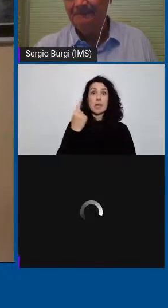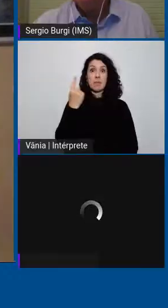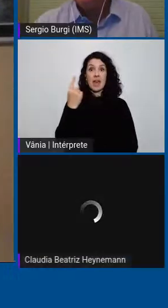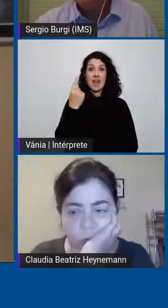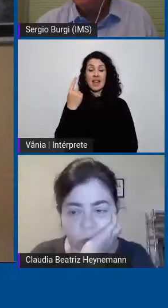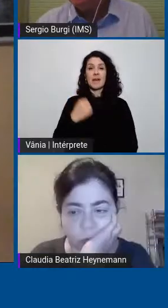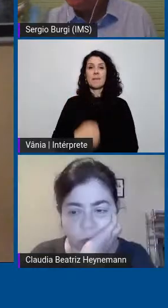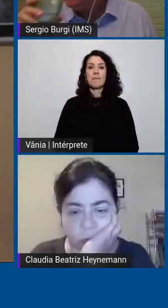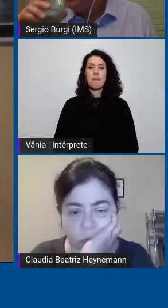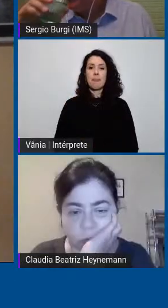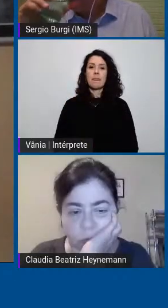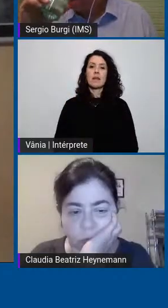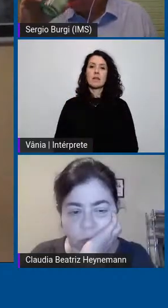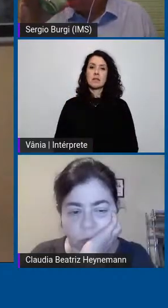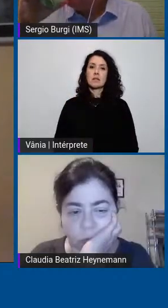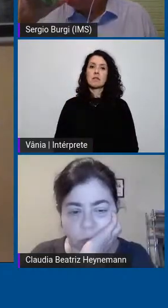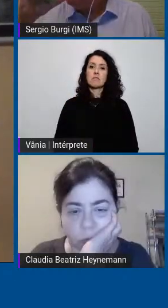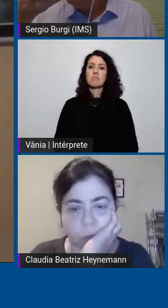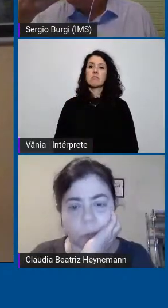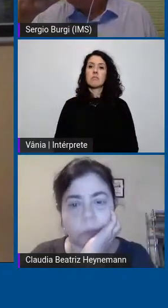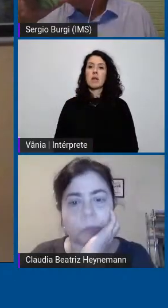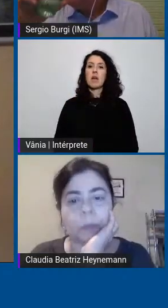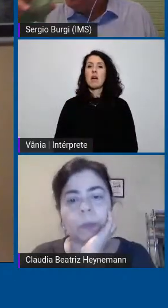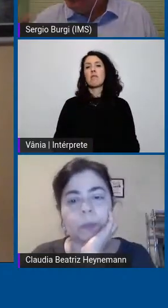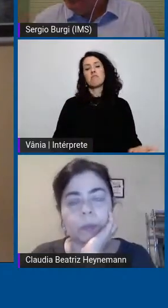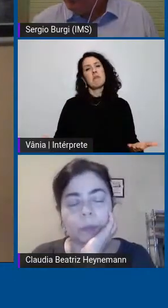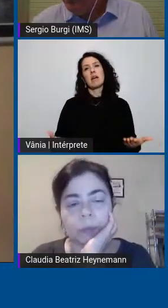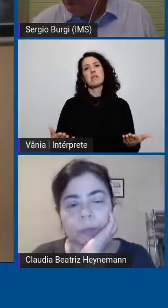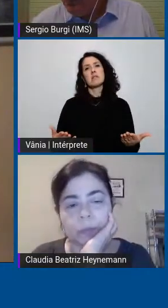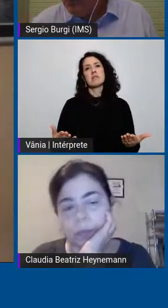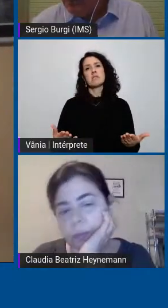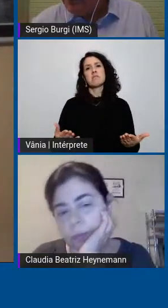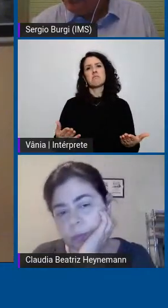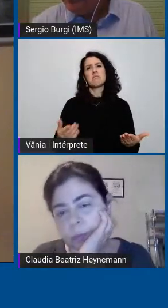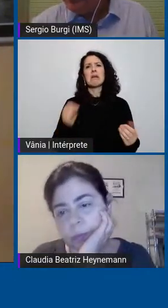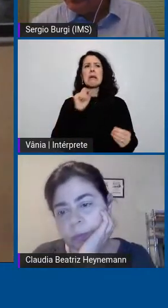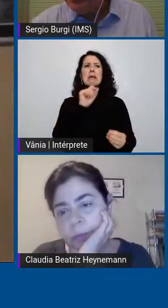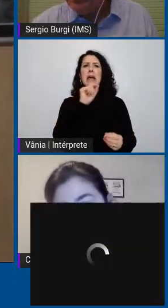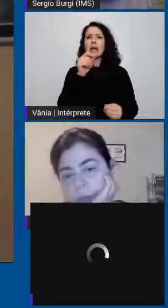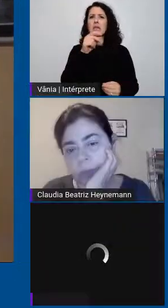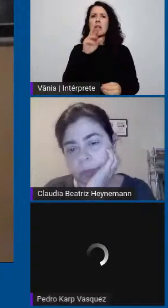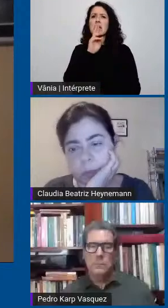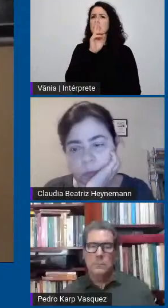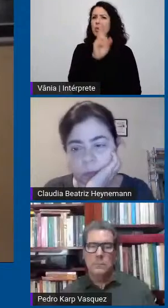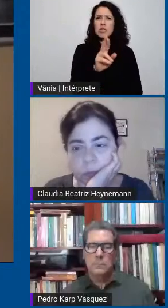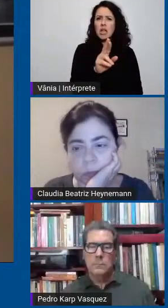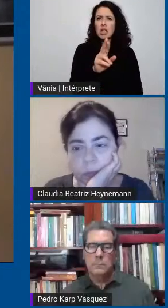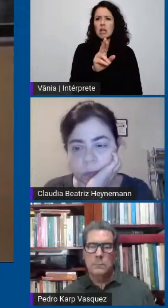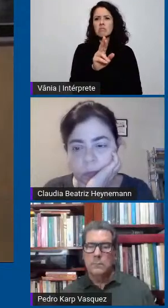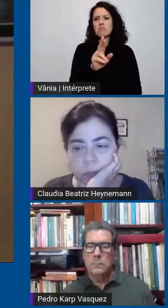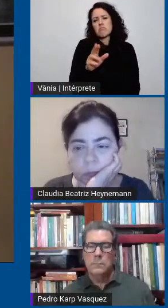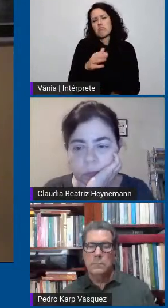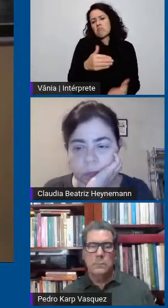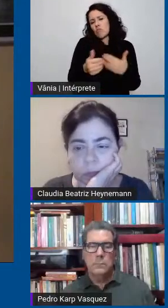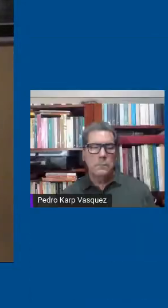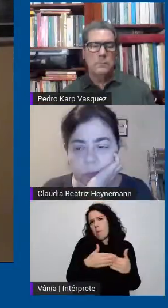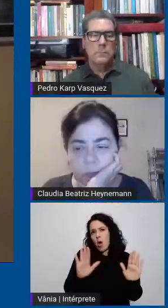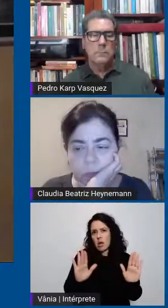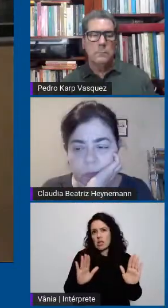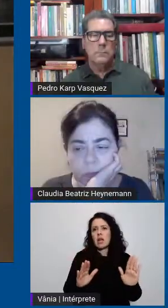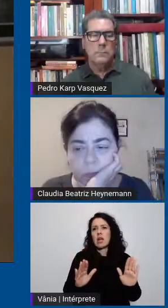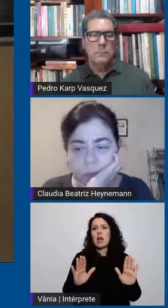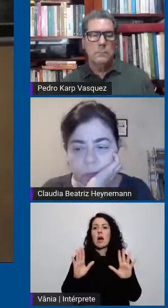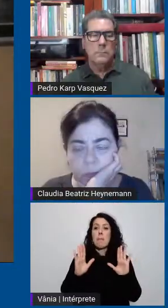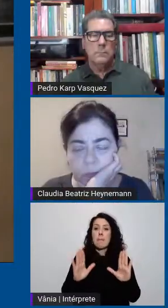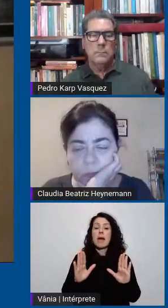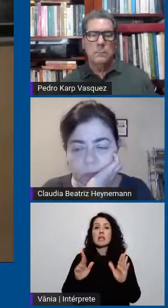e é uma pergunta que não é direcionada para nenhum palestrante de hoje. Ele é uma